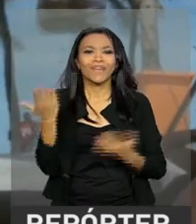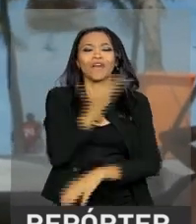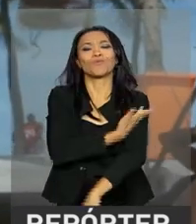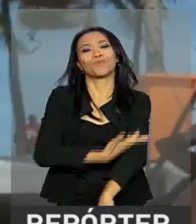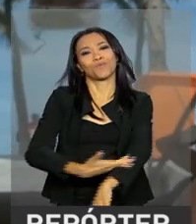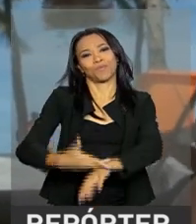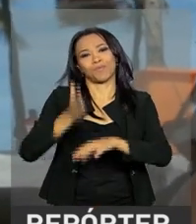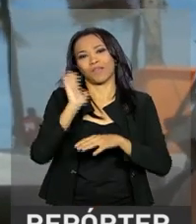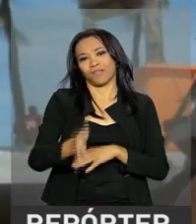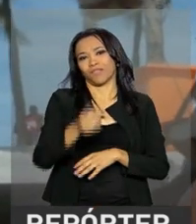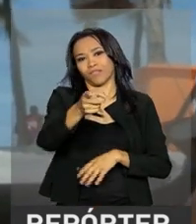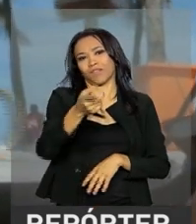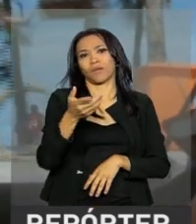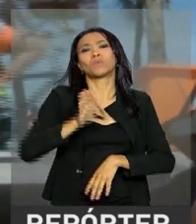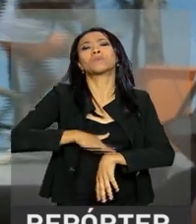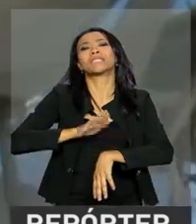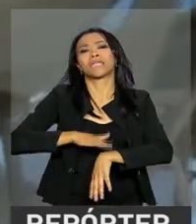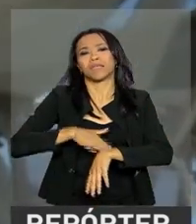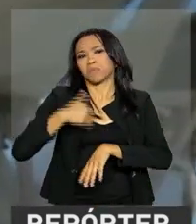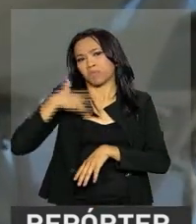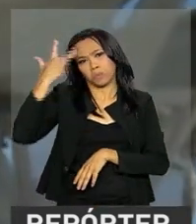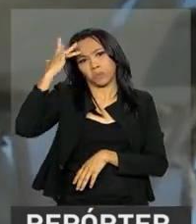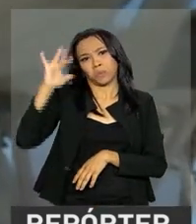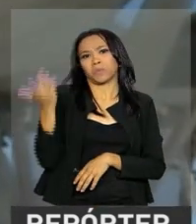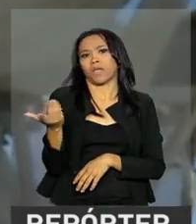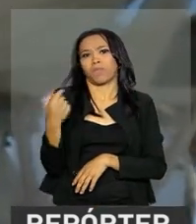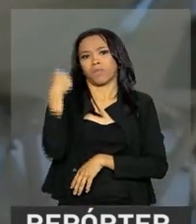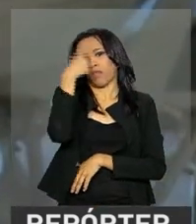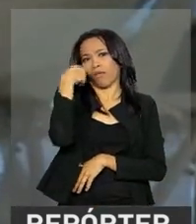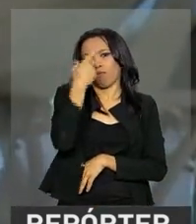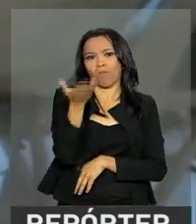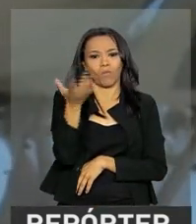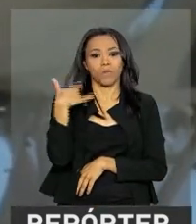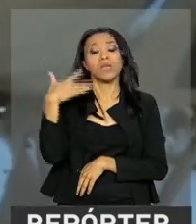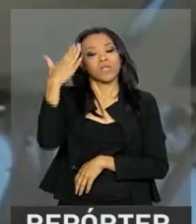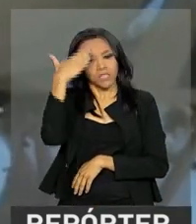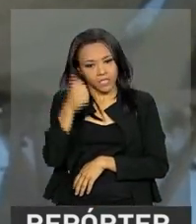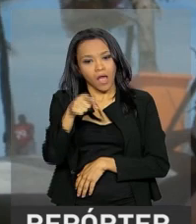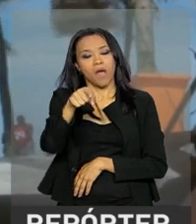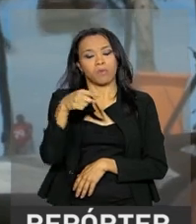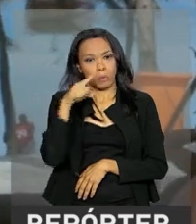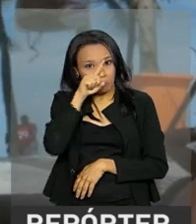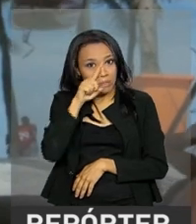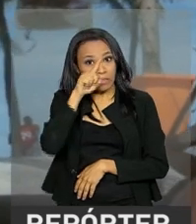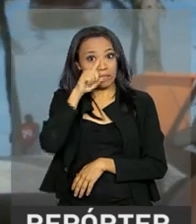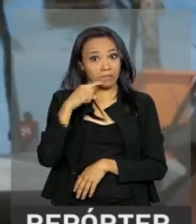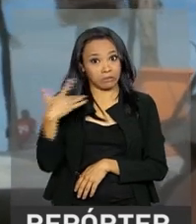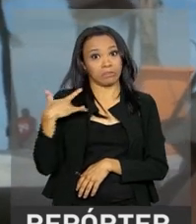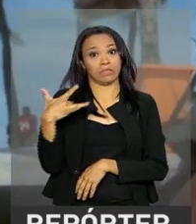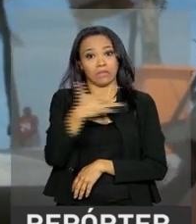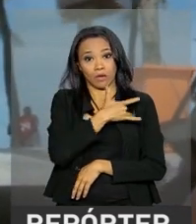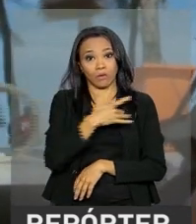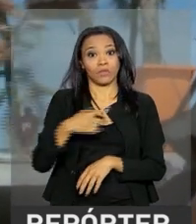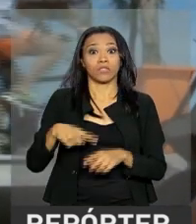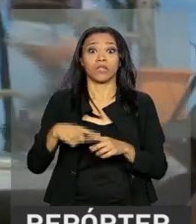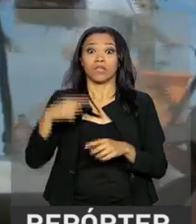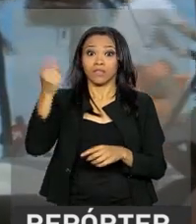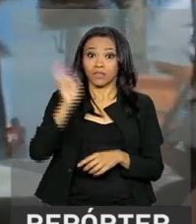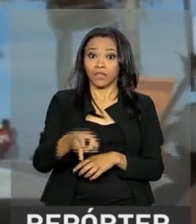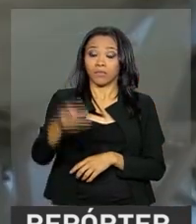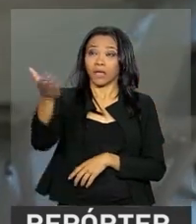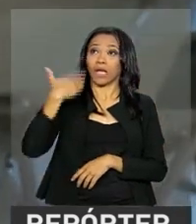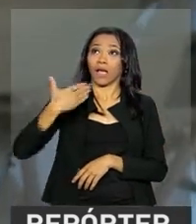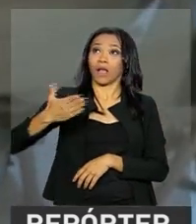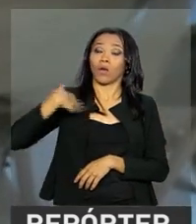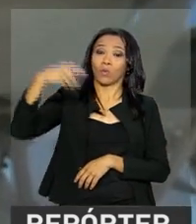tanto que é difícil calcular quanto tempo eu fico no sol. Ítalo diz que conhece os riscos que o sol pode trazer à saúde e com tanta exposição ao